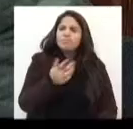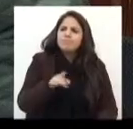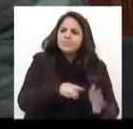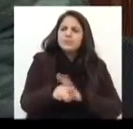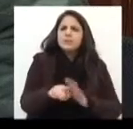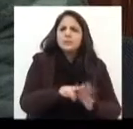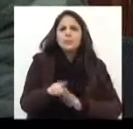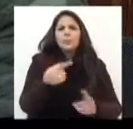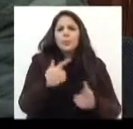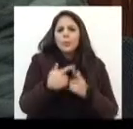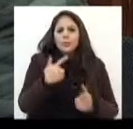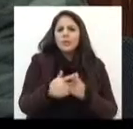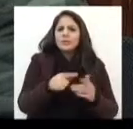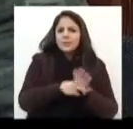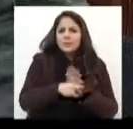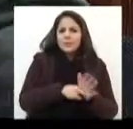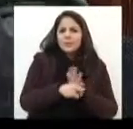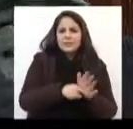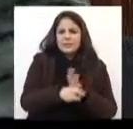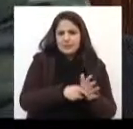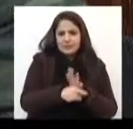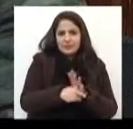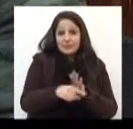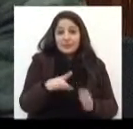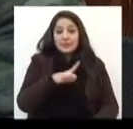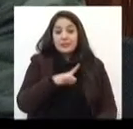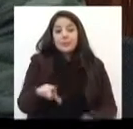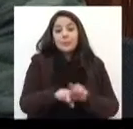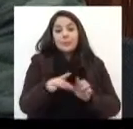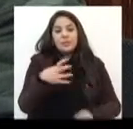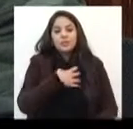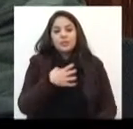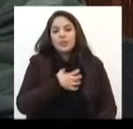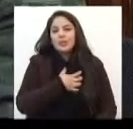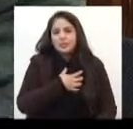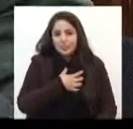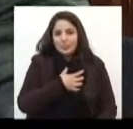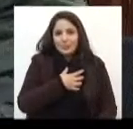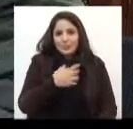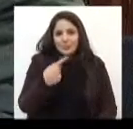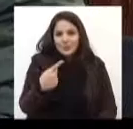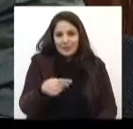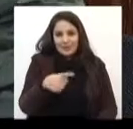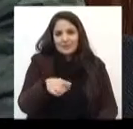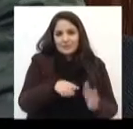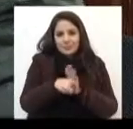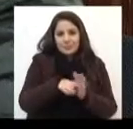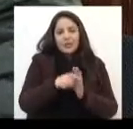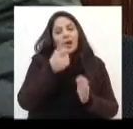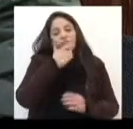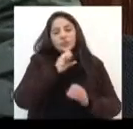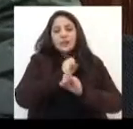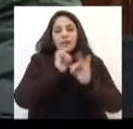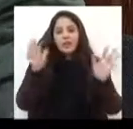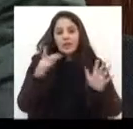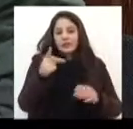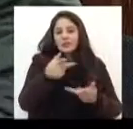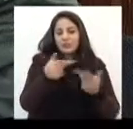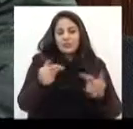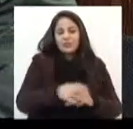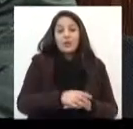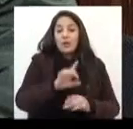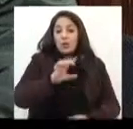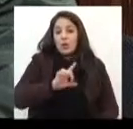questionando elementos dessa investigação e formas que essa investigação vinha a público. Mas o que está claro para a população é isso.